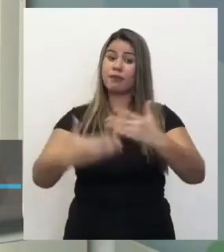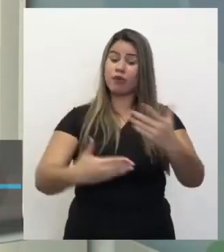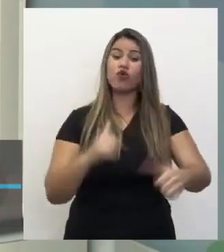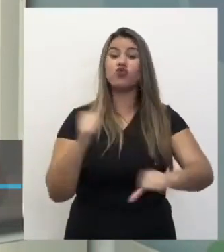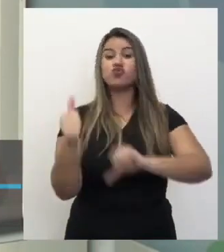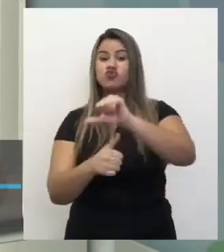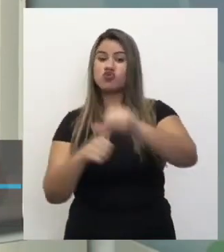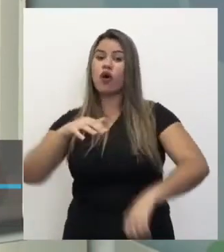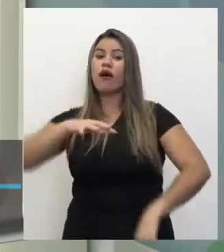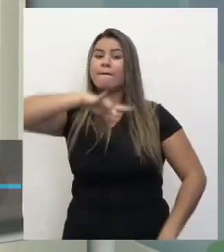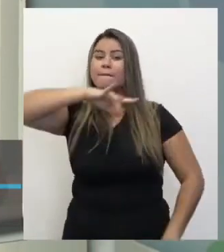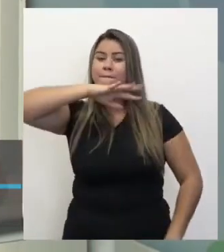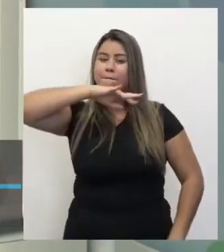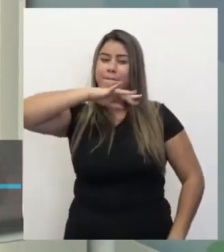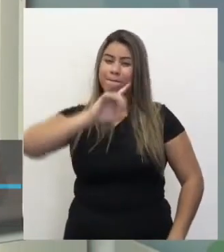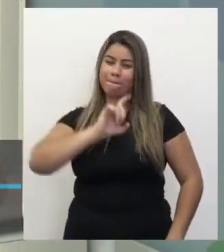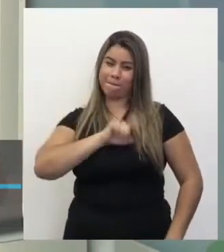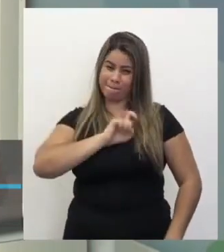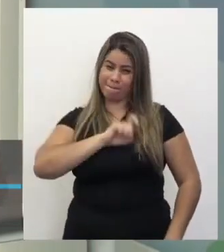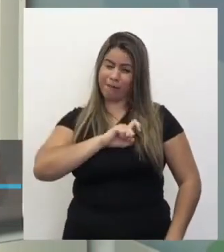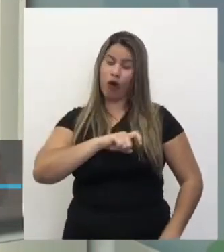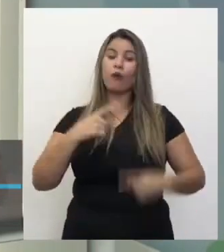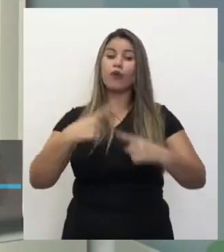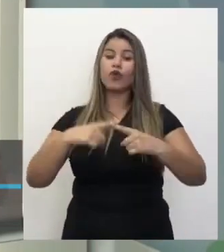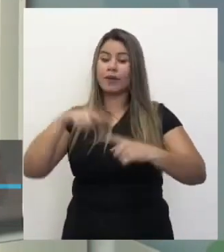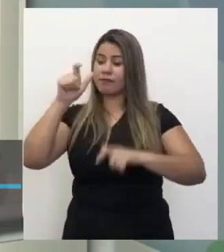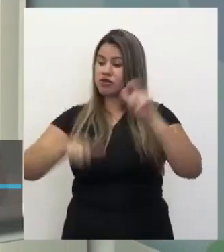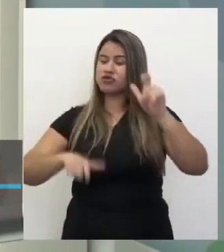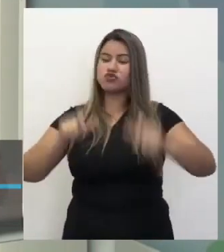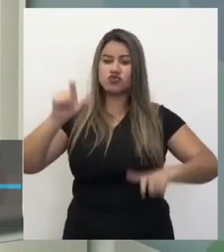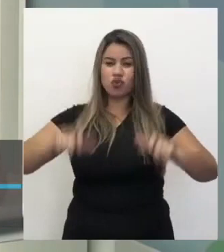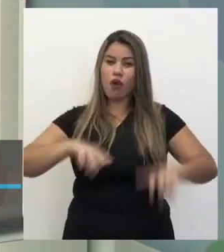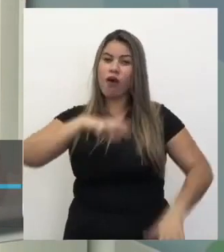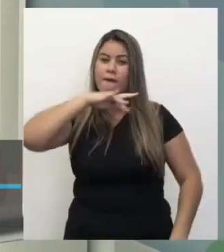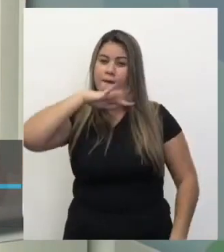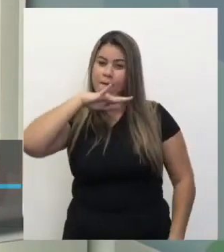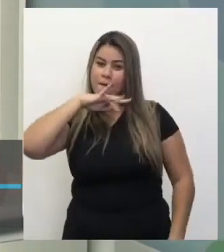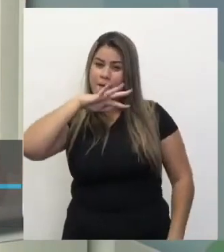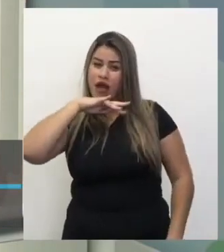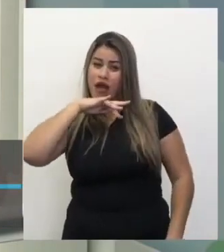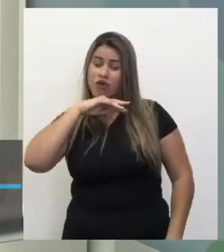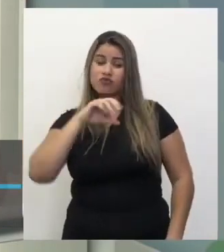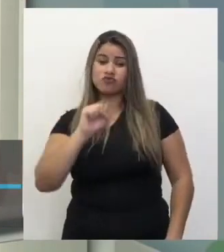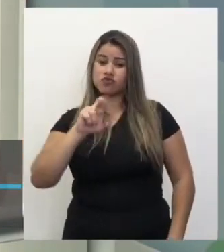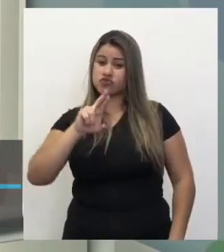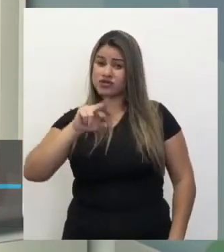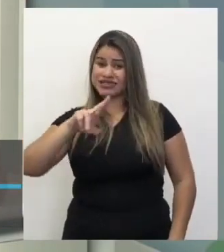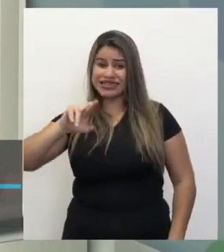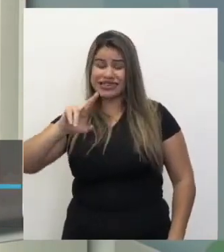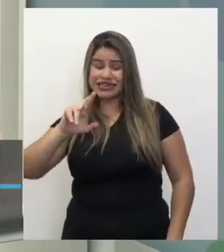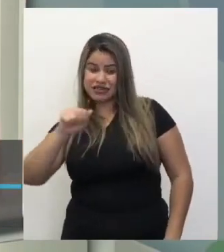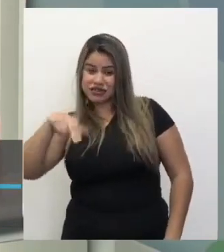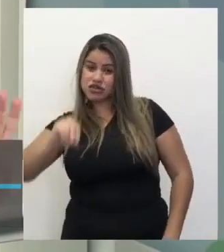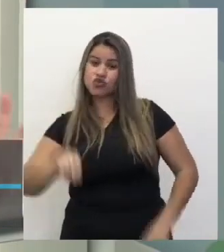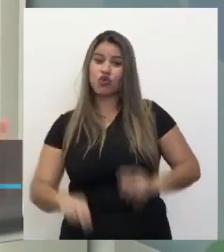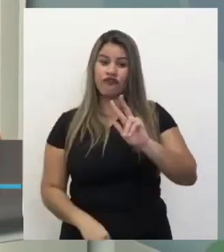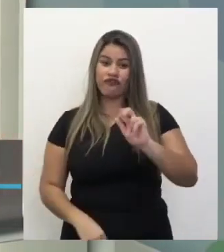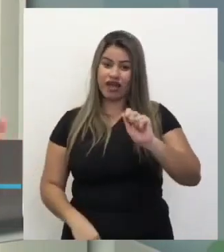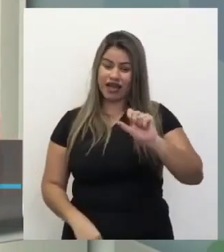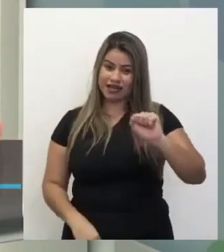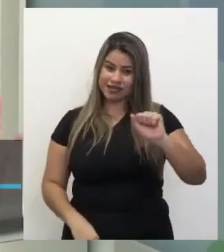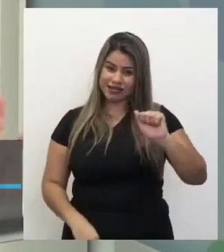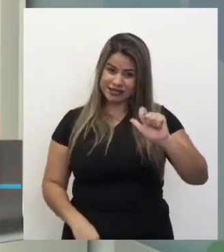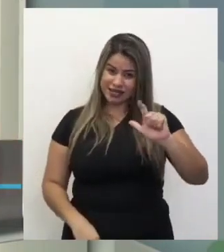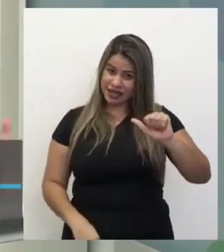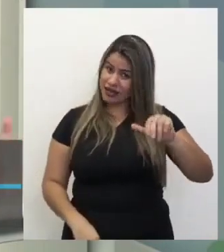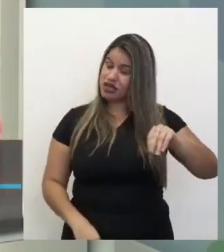mau. Por quê? Porque o vilão, ele não estava nesse esquema de suzerania e vassalagem, tá? Então, ele